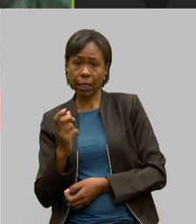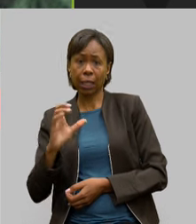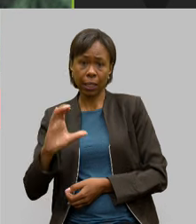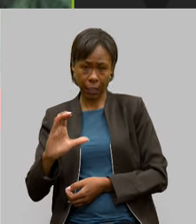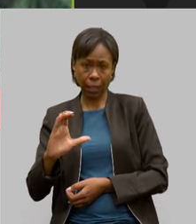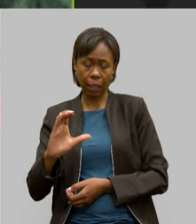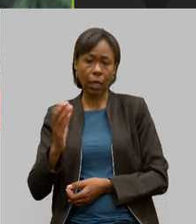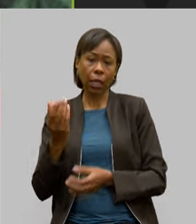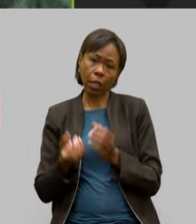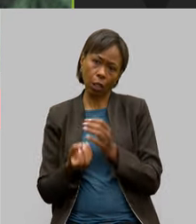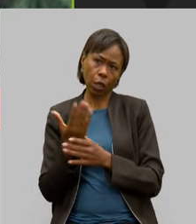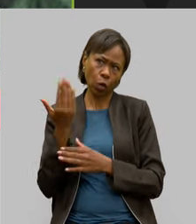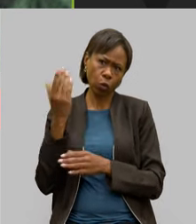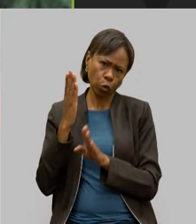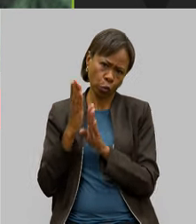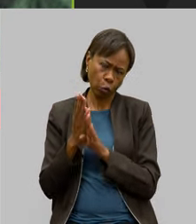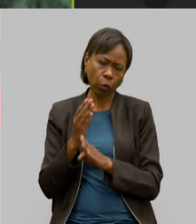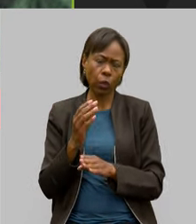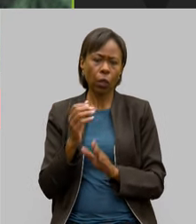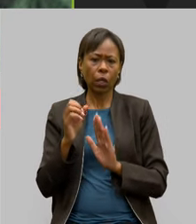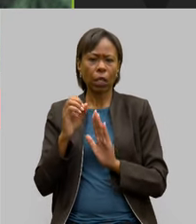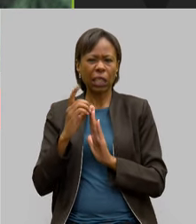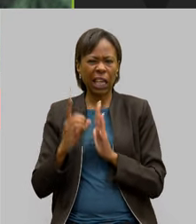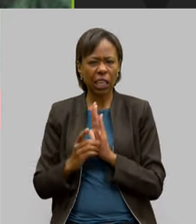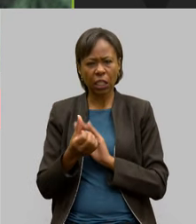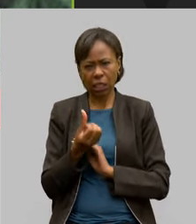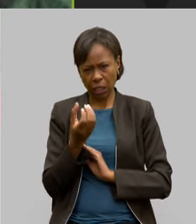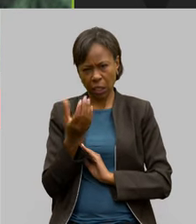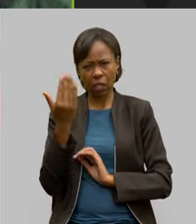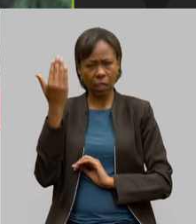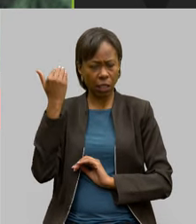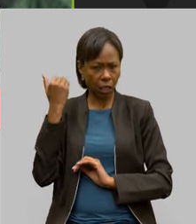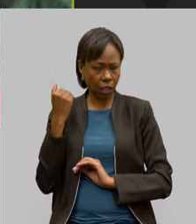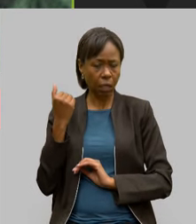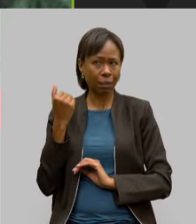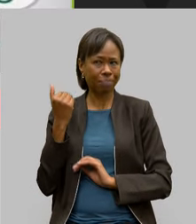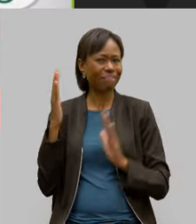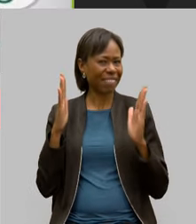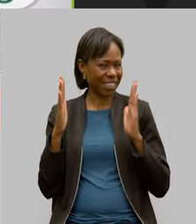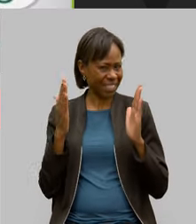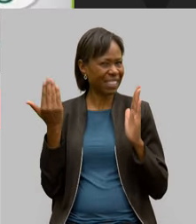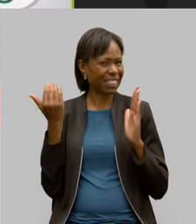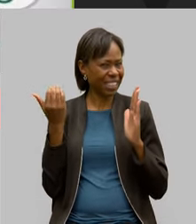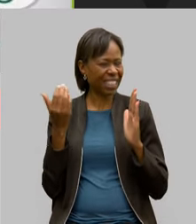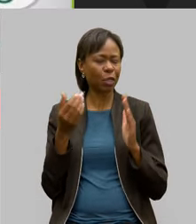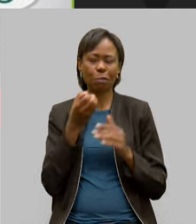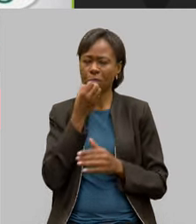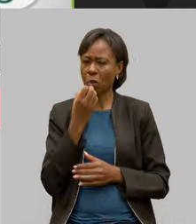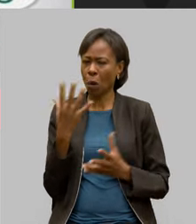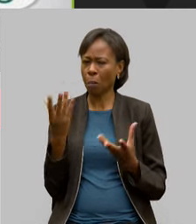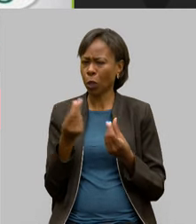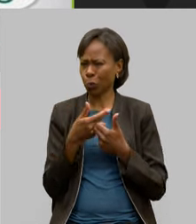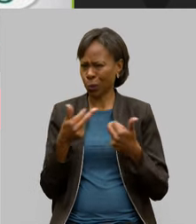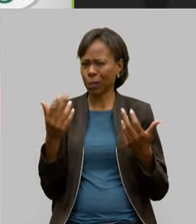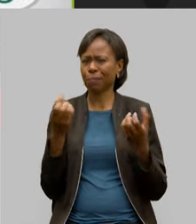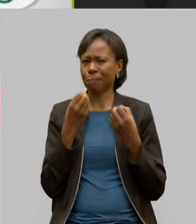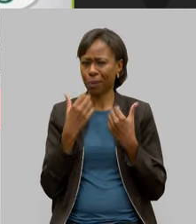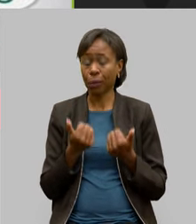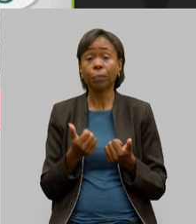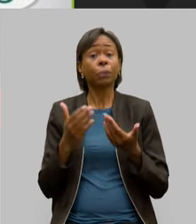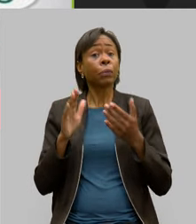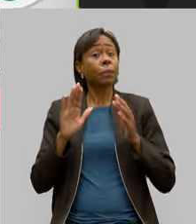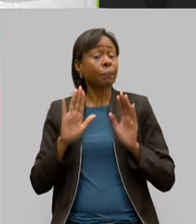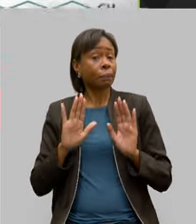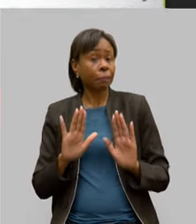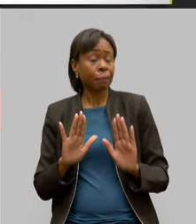na década de 60 aliás quantidade de coisa maravilhosa que aconteceu na década de 60 não tá no gibi mas quando a